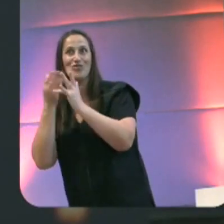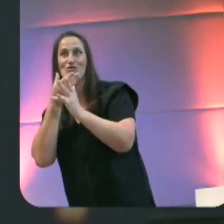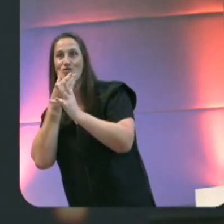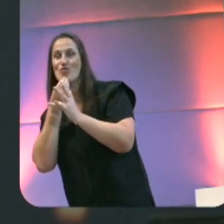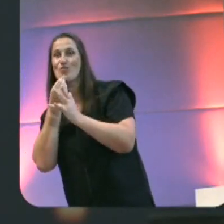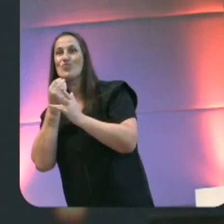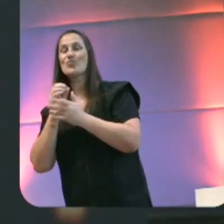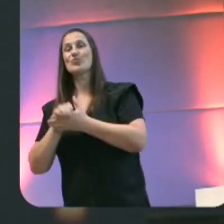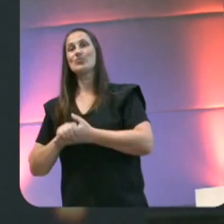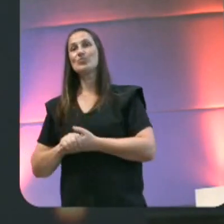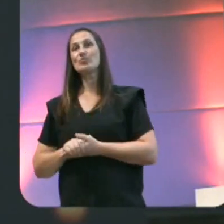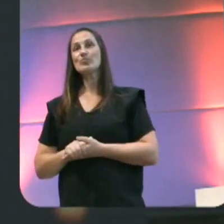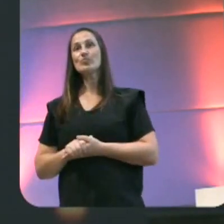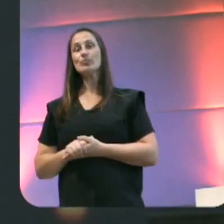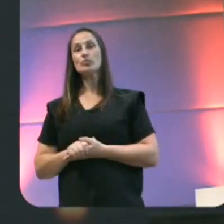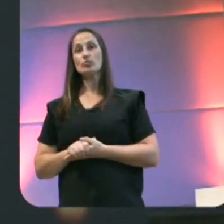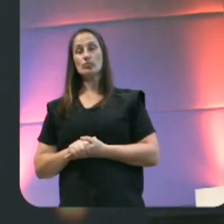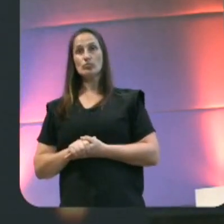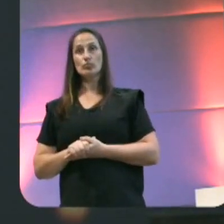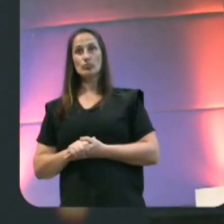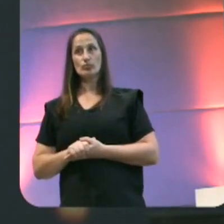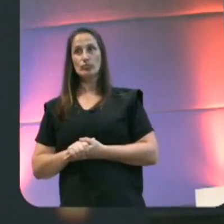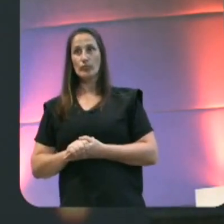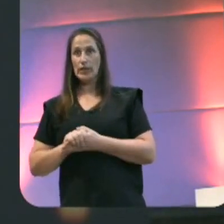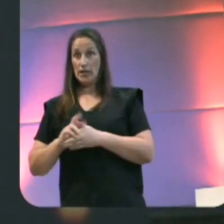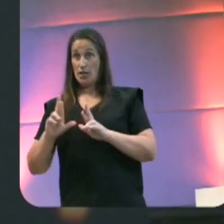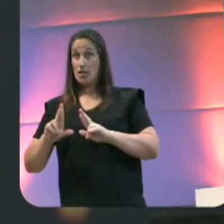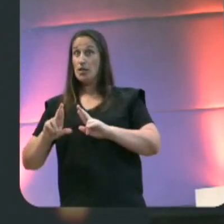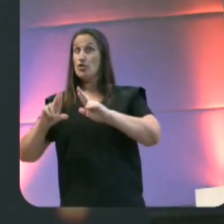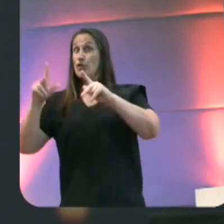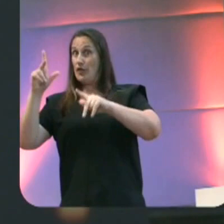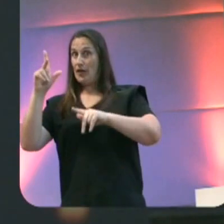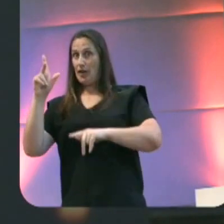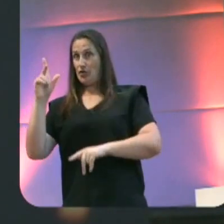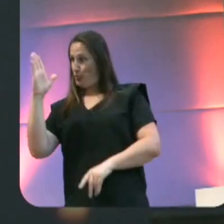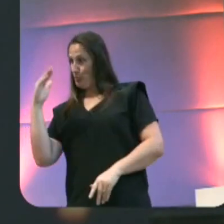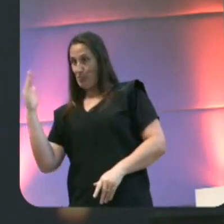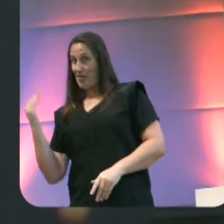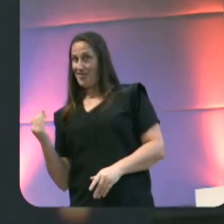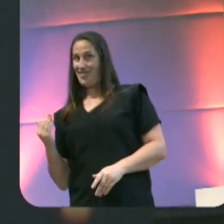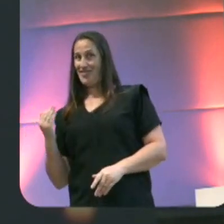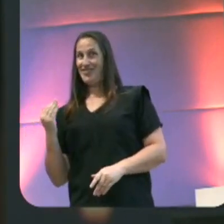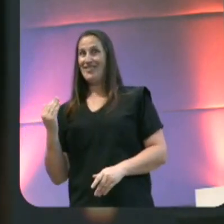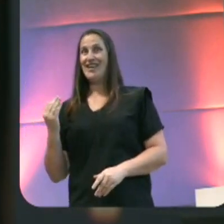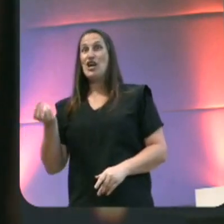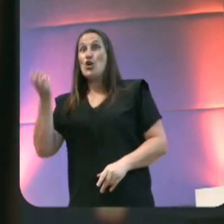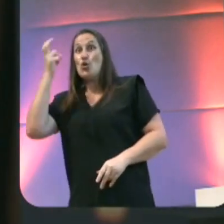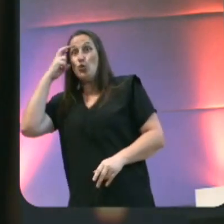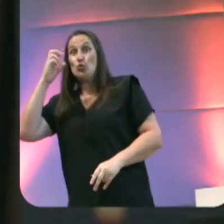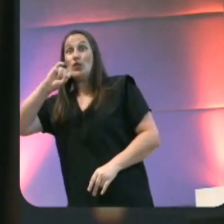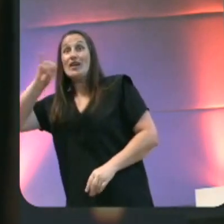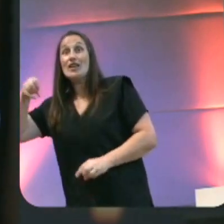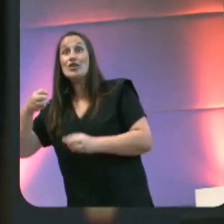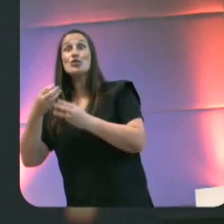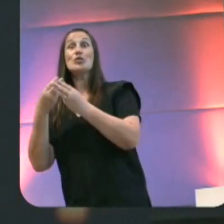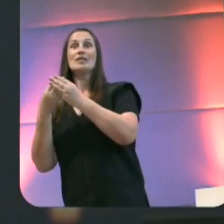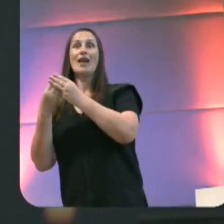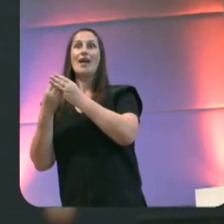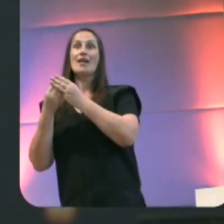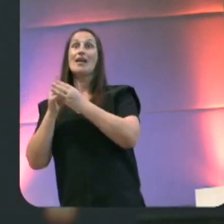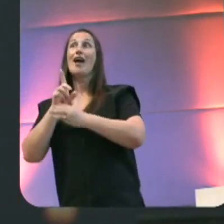E geralmente, diferente do que no Brasil, o noivo é que chegava